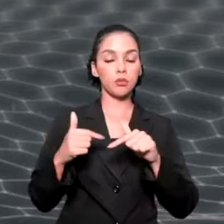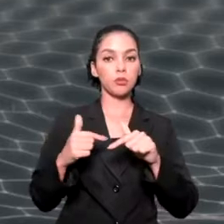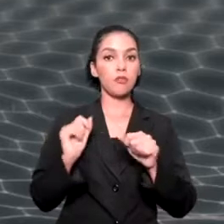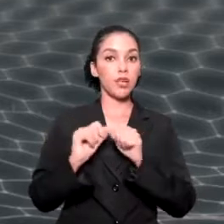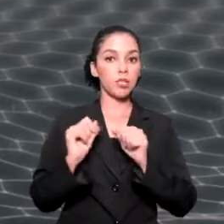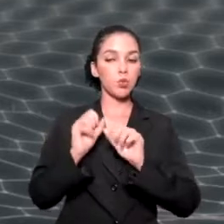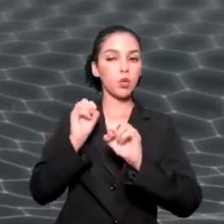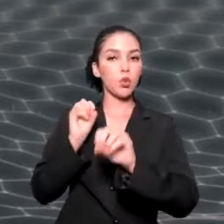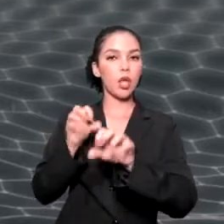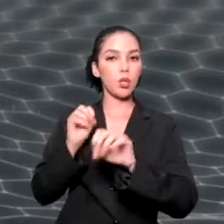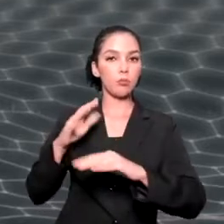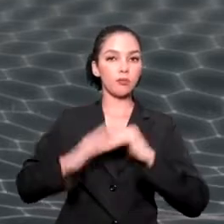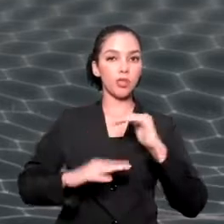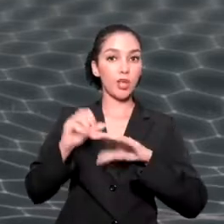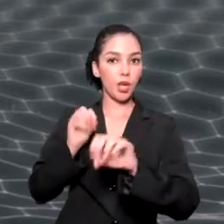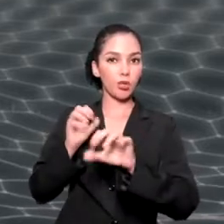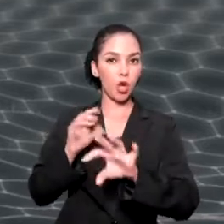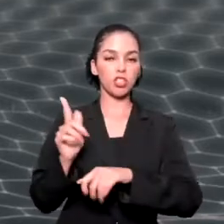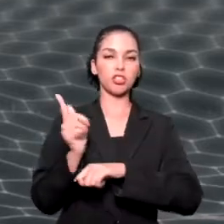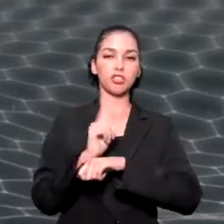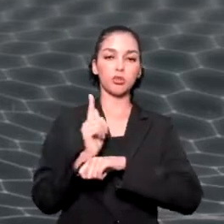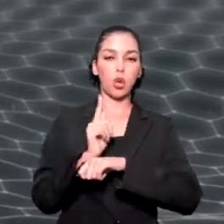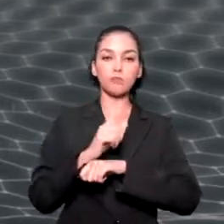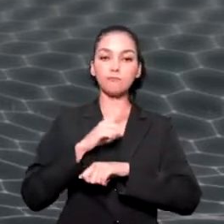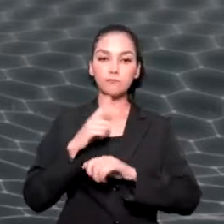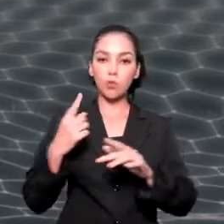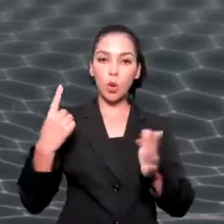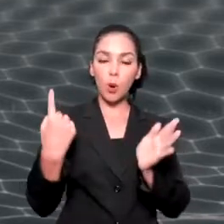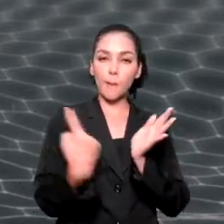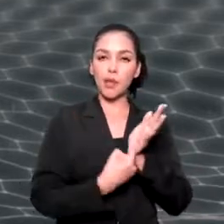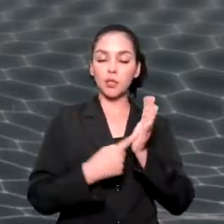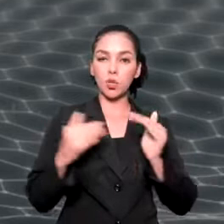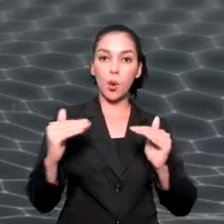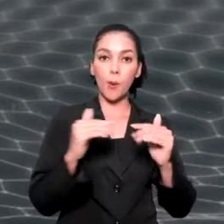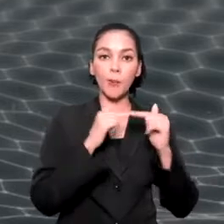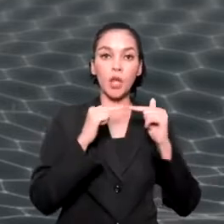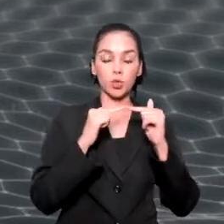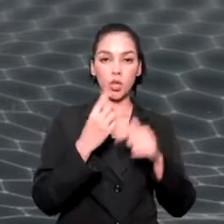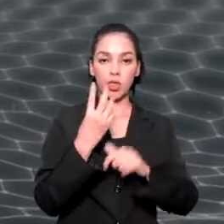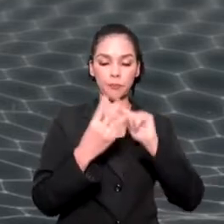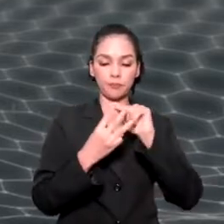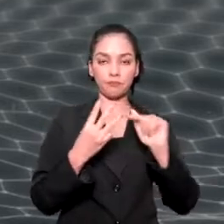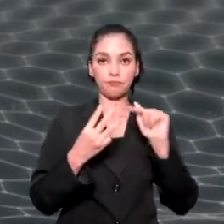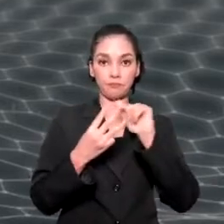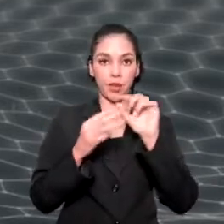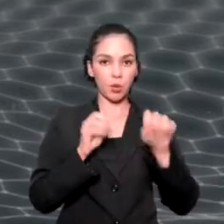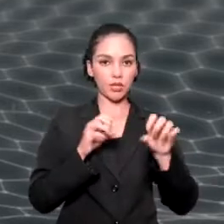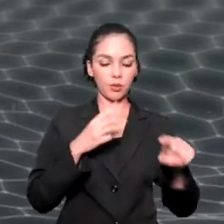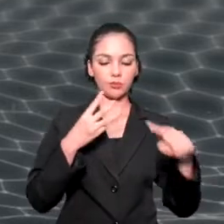sentido, nós atuamos na formação de educadores e gestores a partir da combinação de três